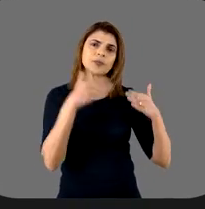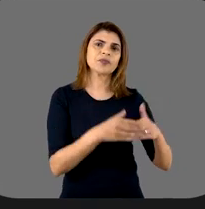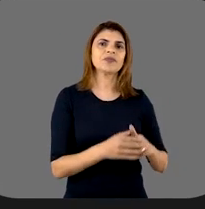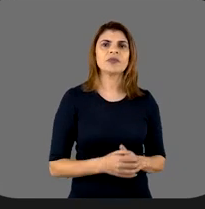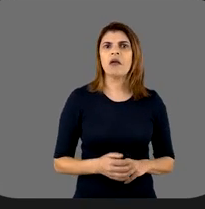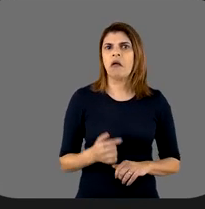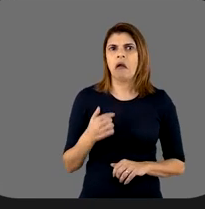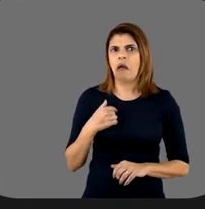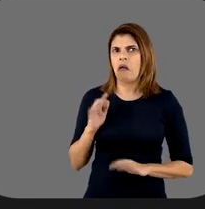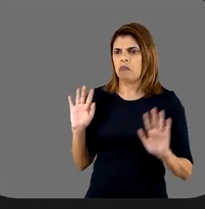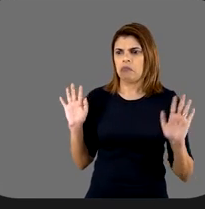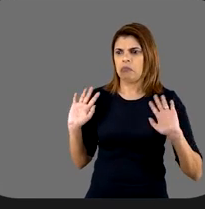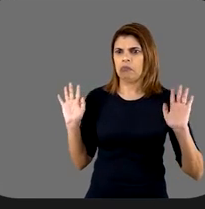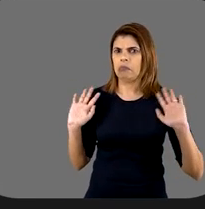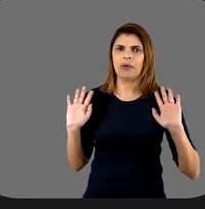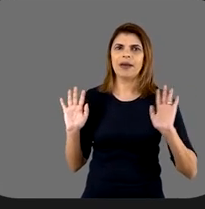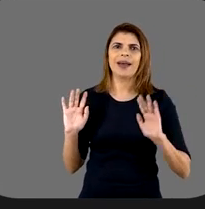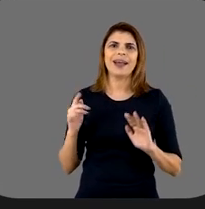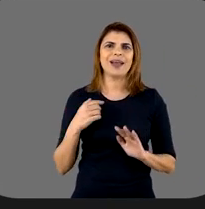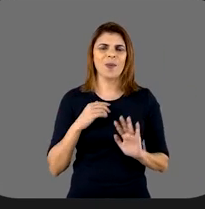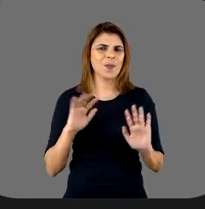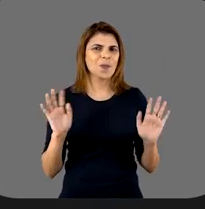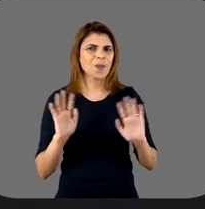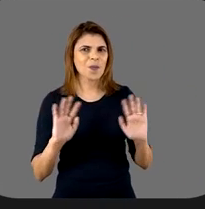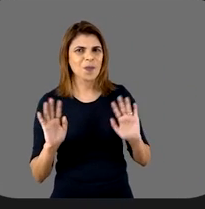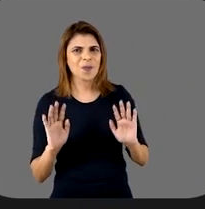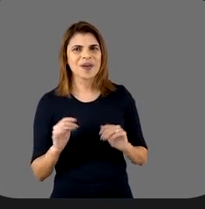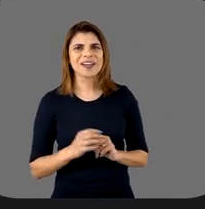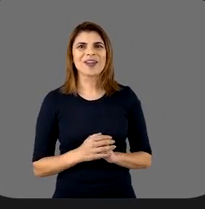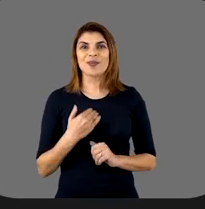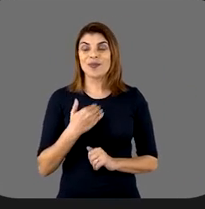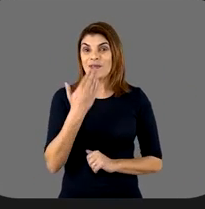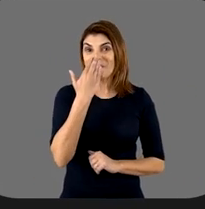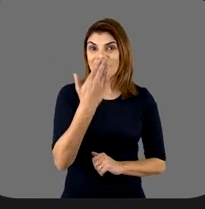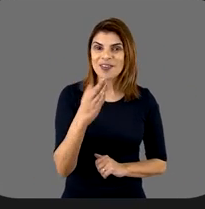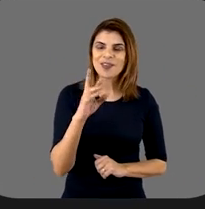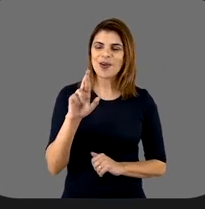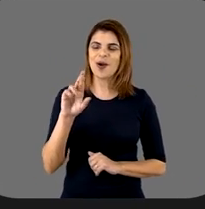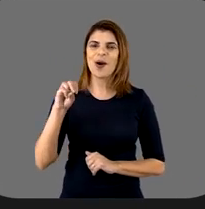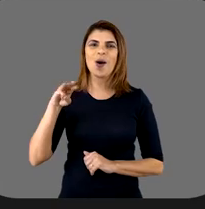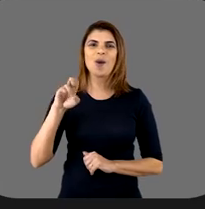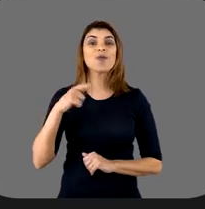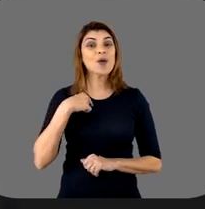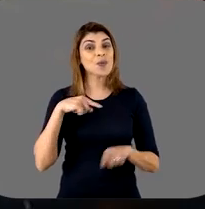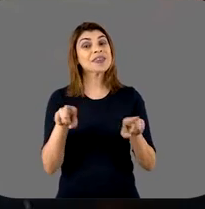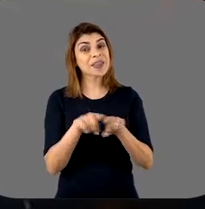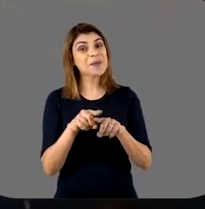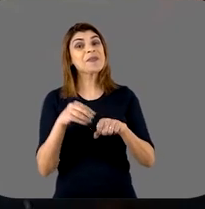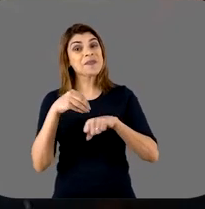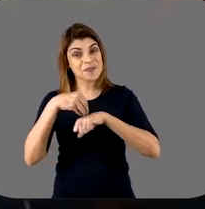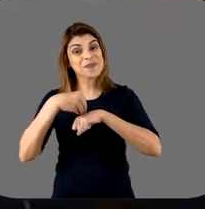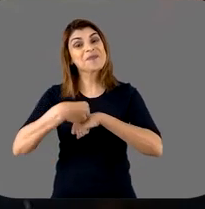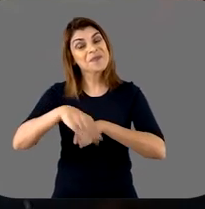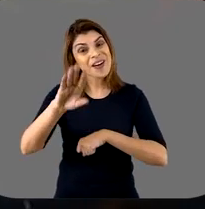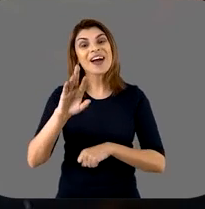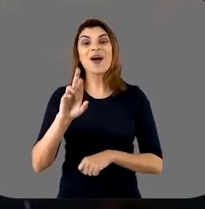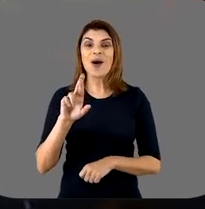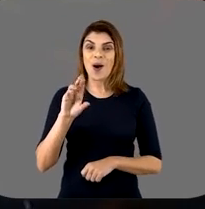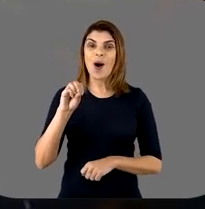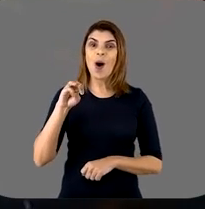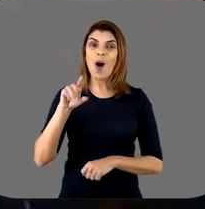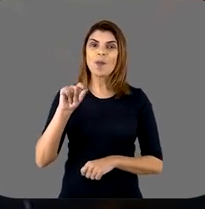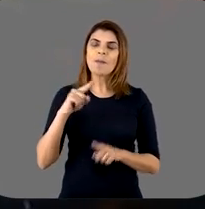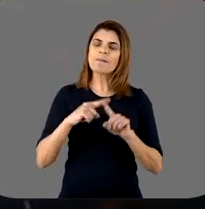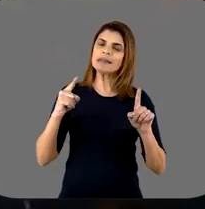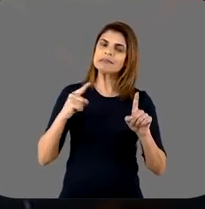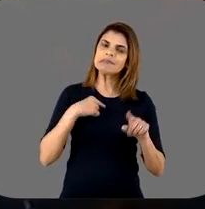Eu nem me arrisco, estou na frente do Rômulo. Pois é, comenta. Eu ia até justamente passar essa pergunta para o doutor